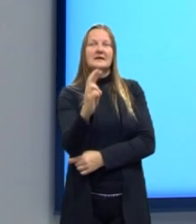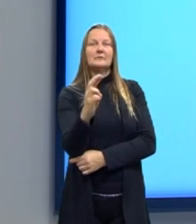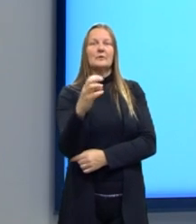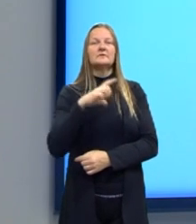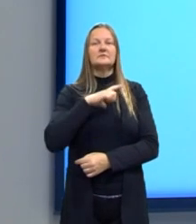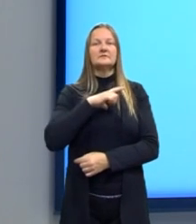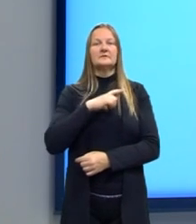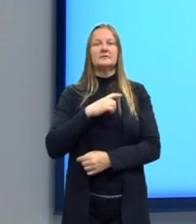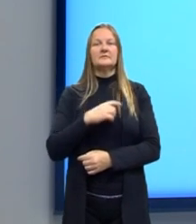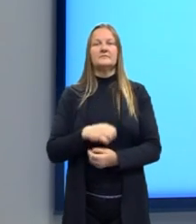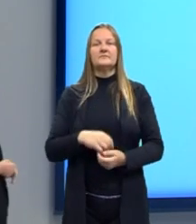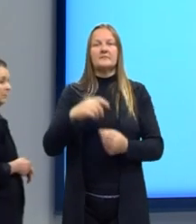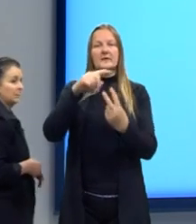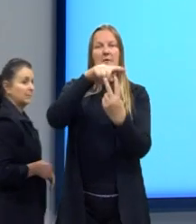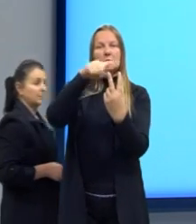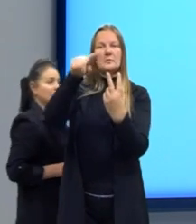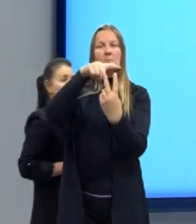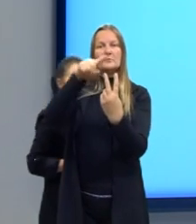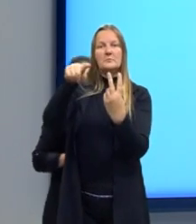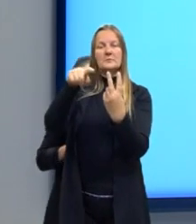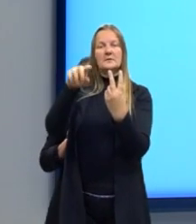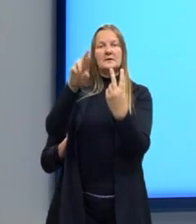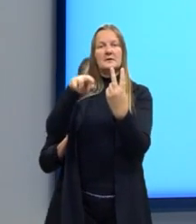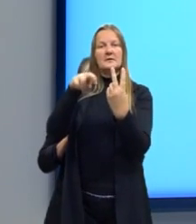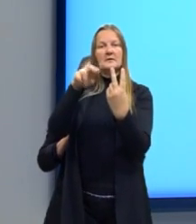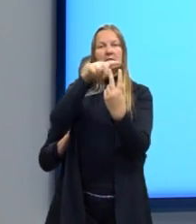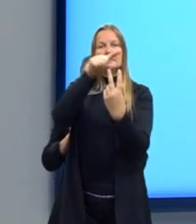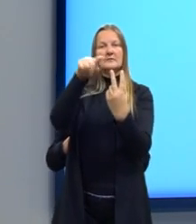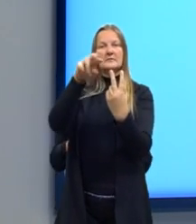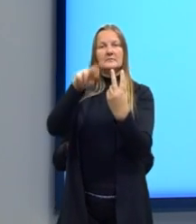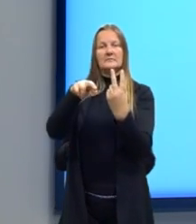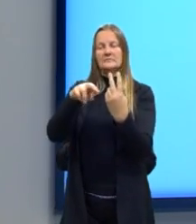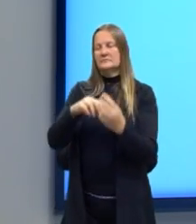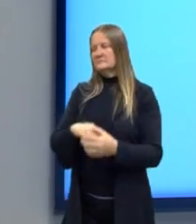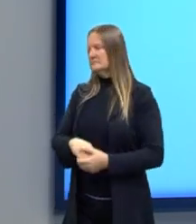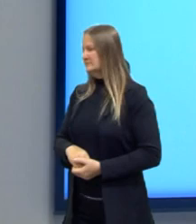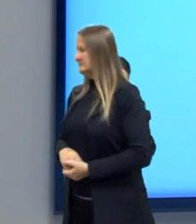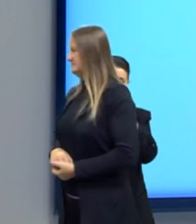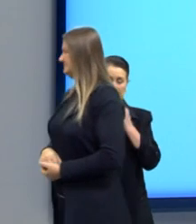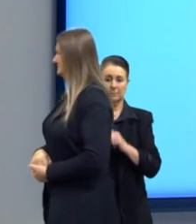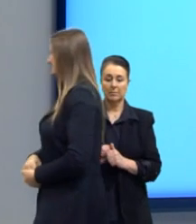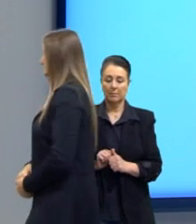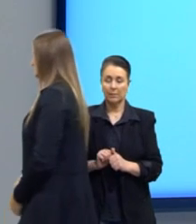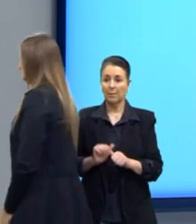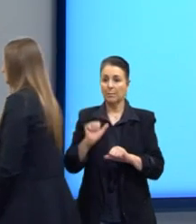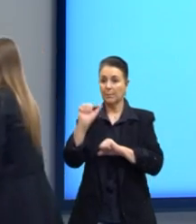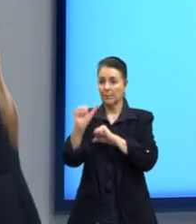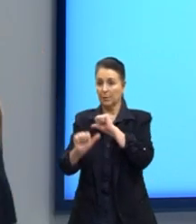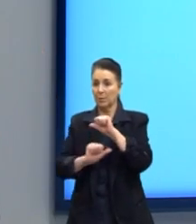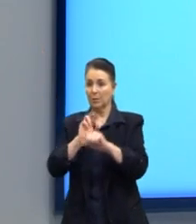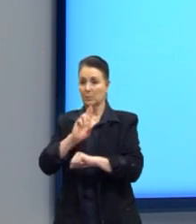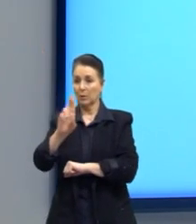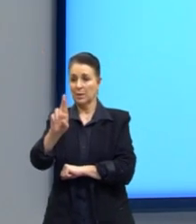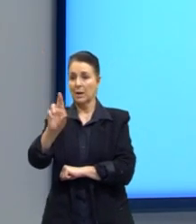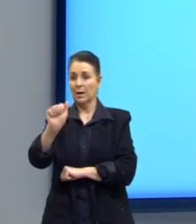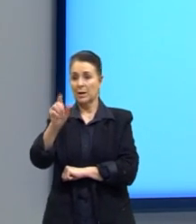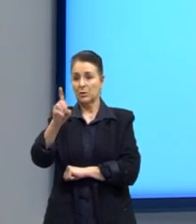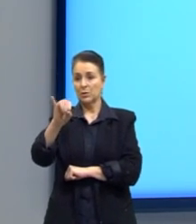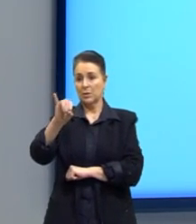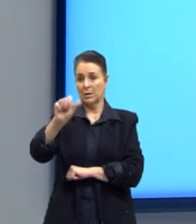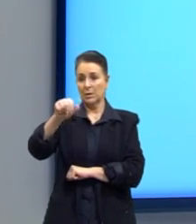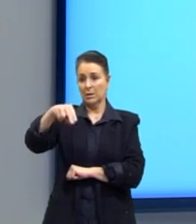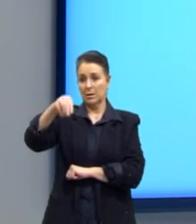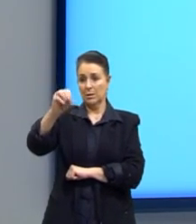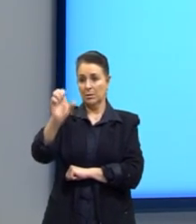em pi radianos para converter a nossa resposta em radianos nós precisamos lembrar